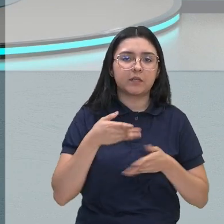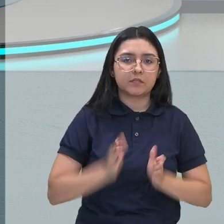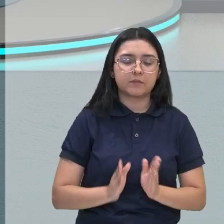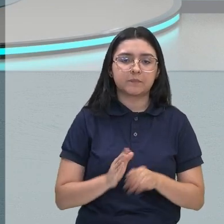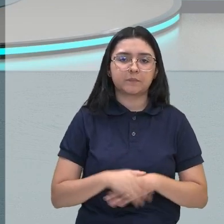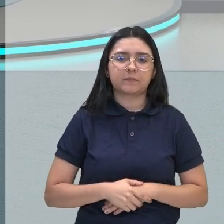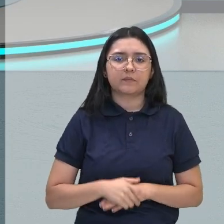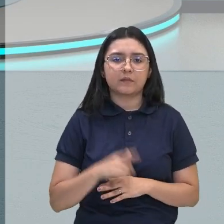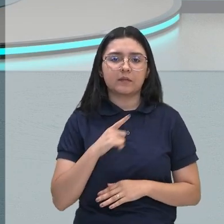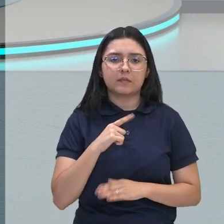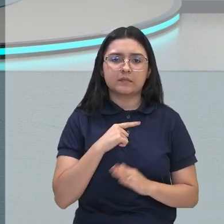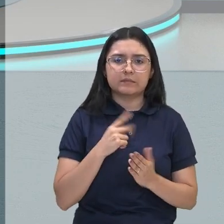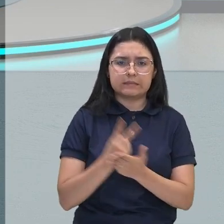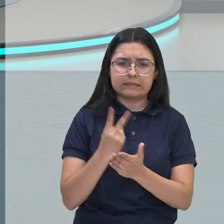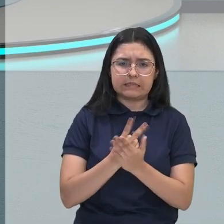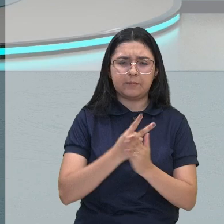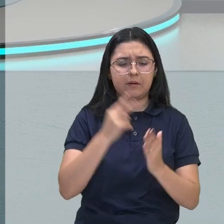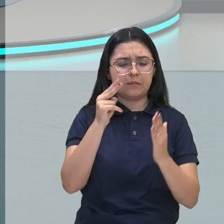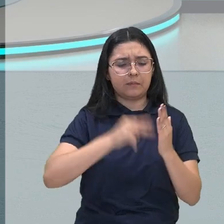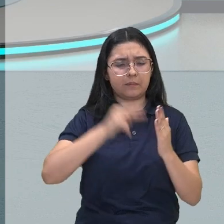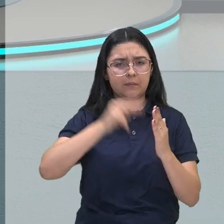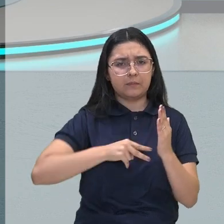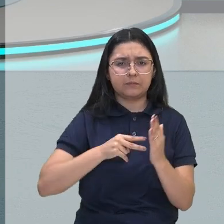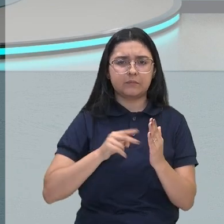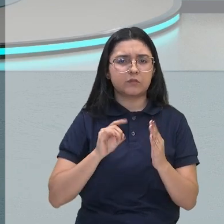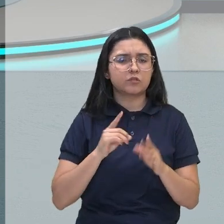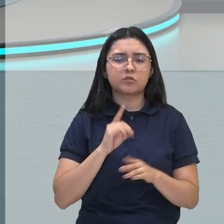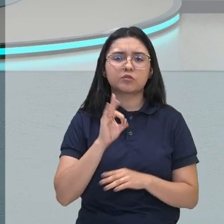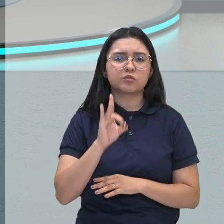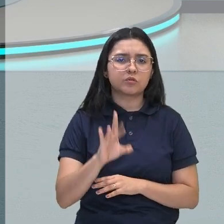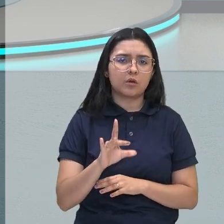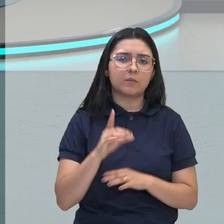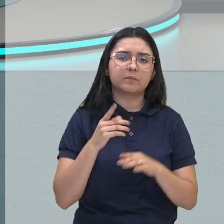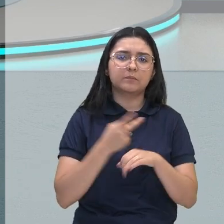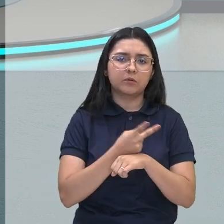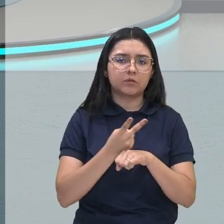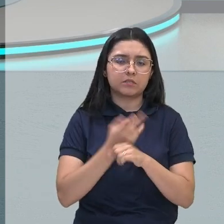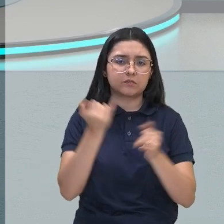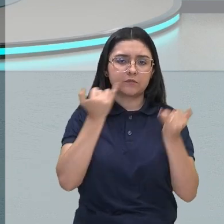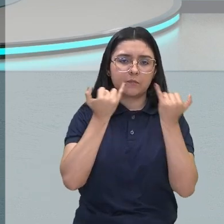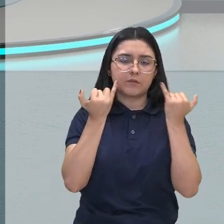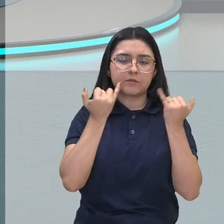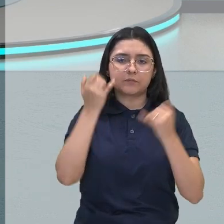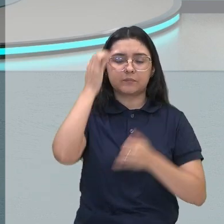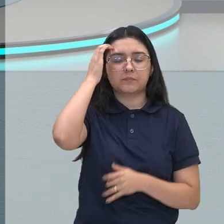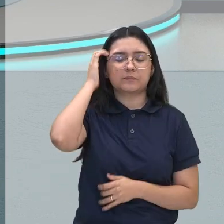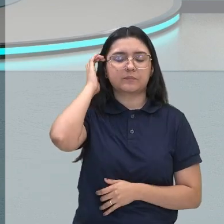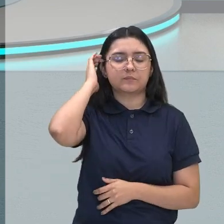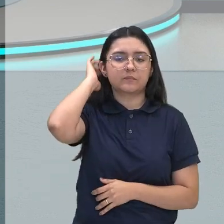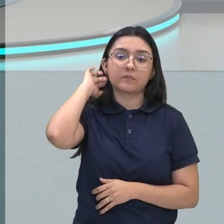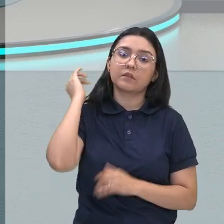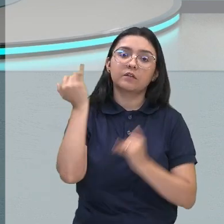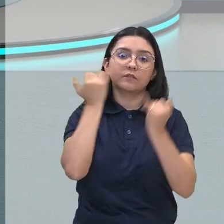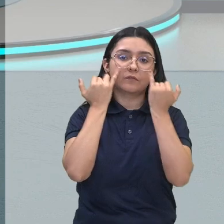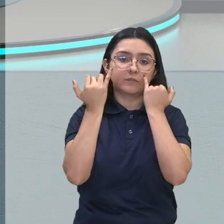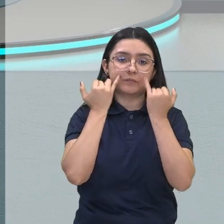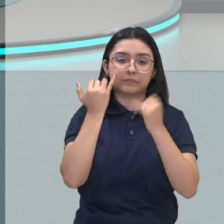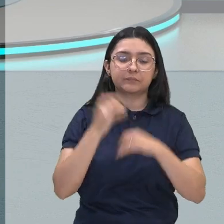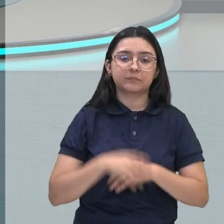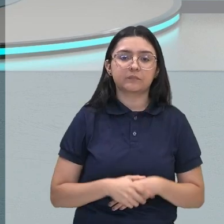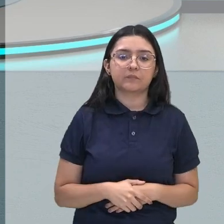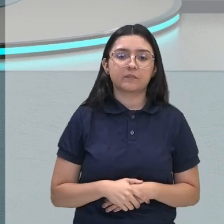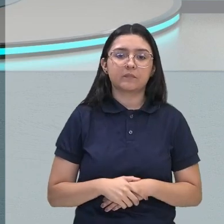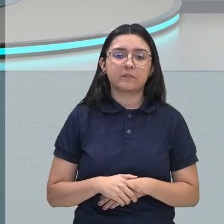tempo todo lá procurando isso? Não, você vai só procurar essas informações. Então, é só para buscar informações